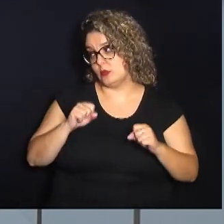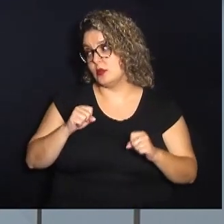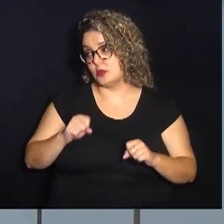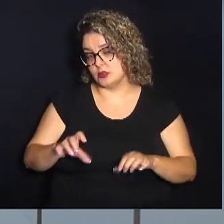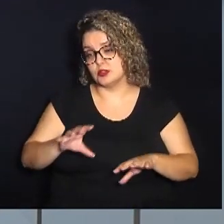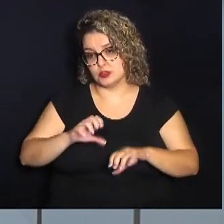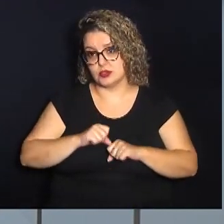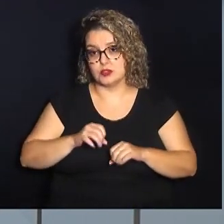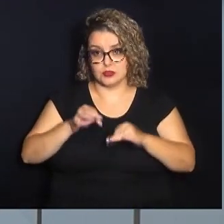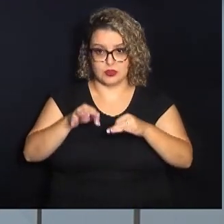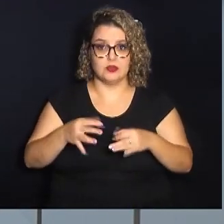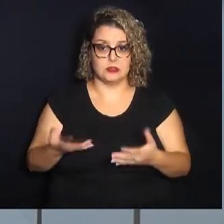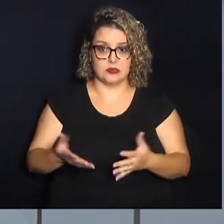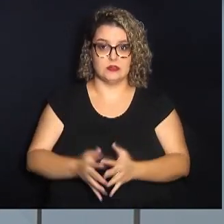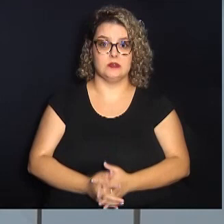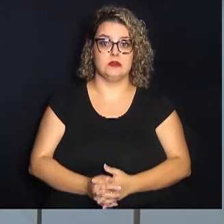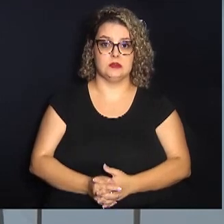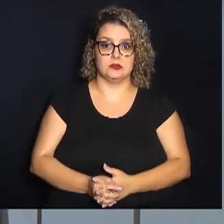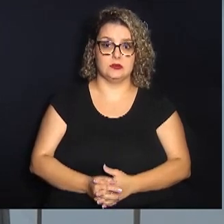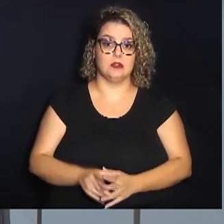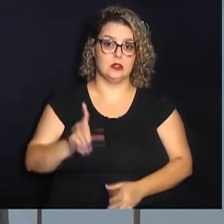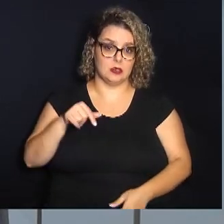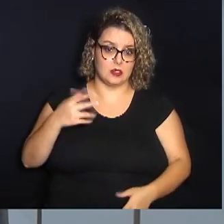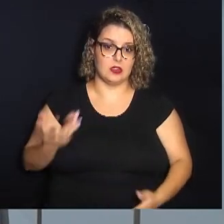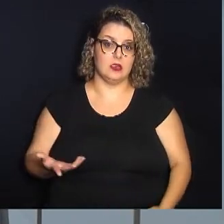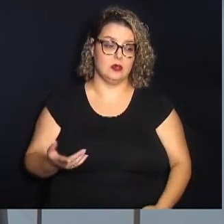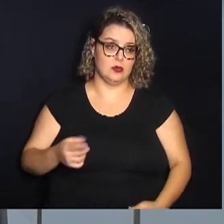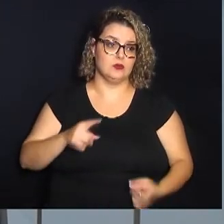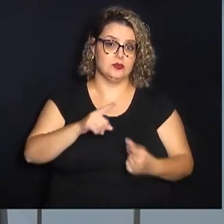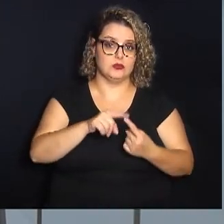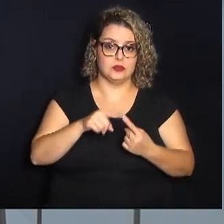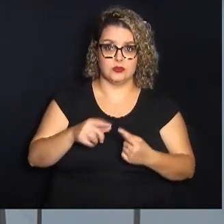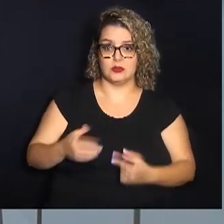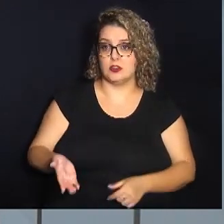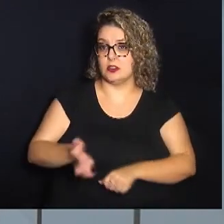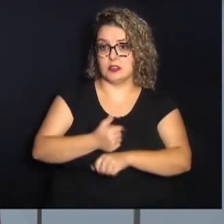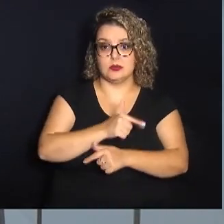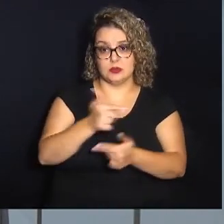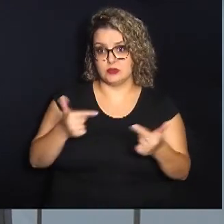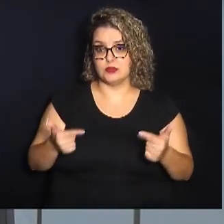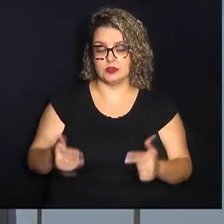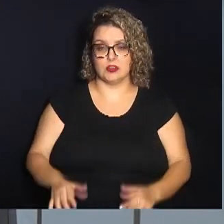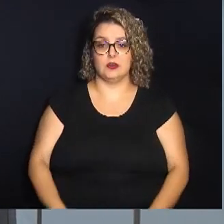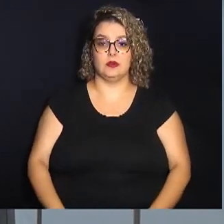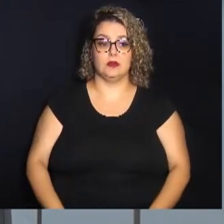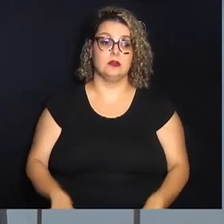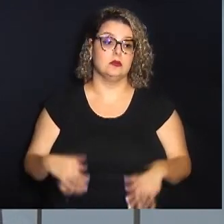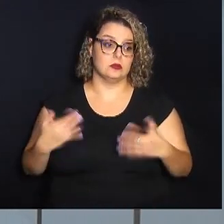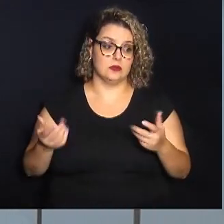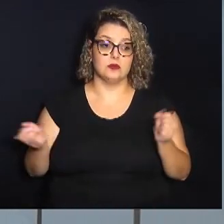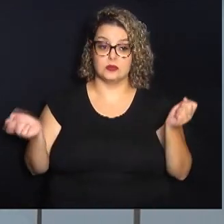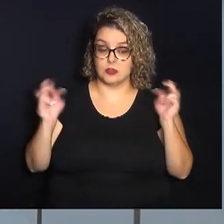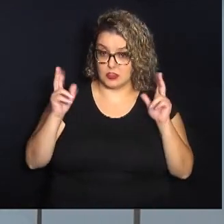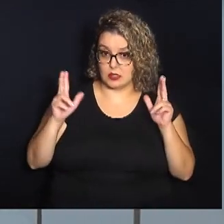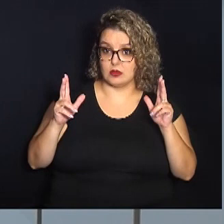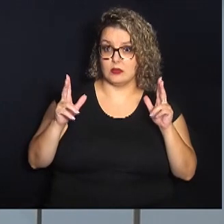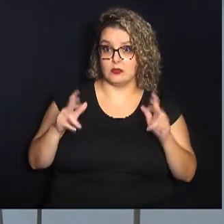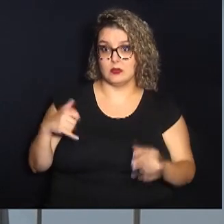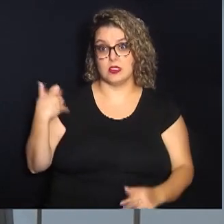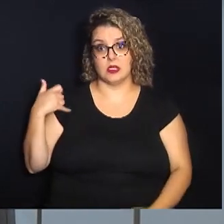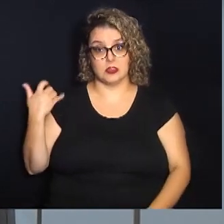acometida justamente por ser suscetível a esses sorotipos que antes não circulavam, né? Então a gente já estava em alerta para essa faixa